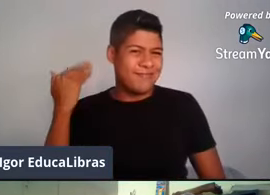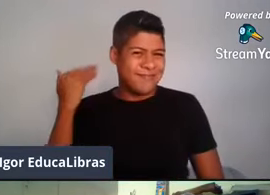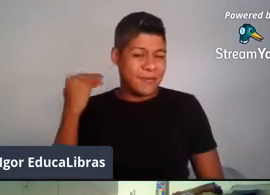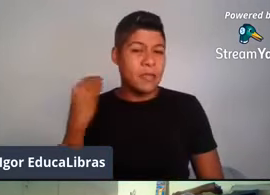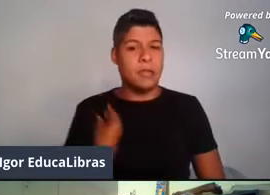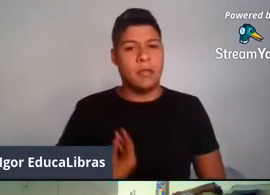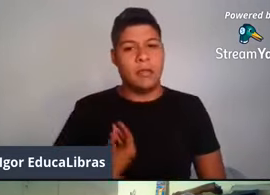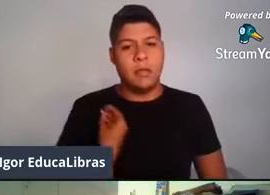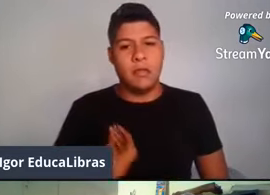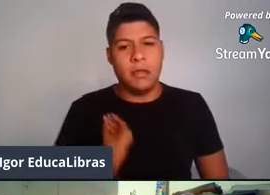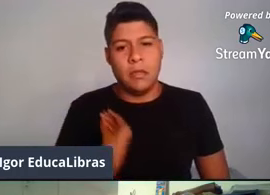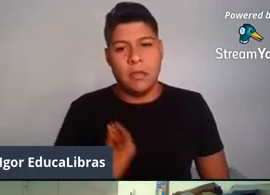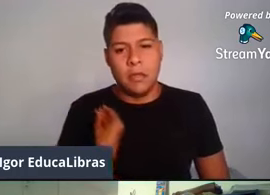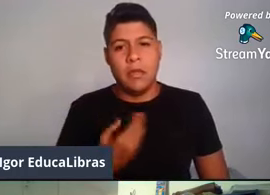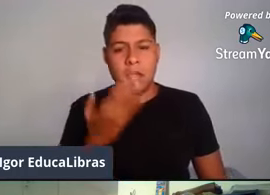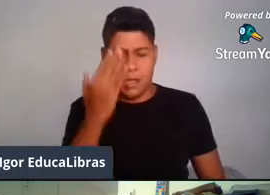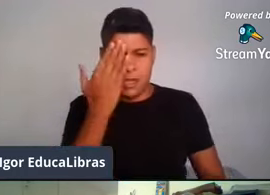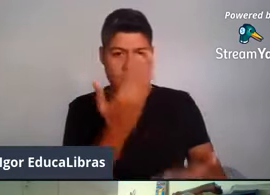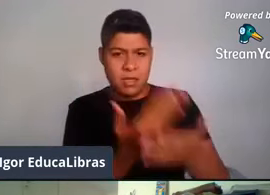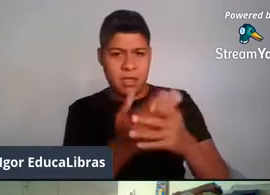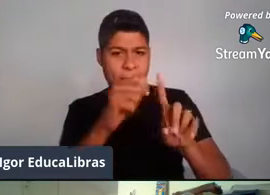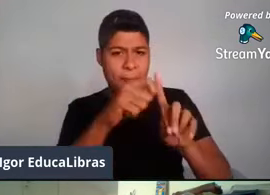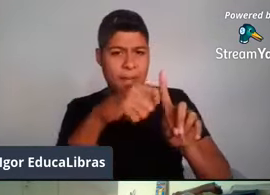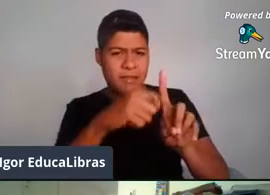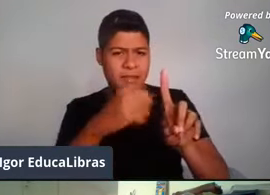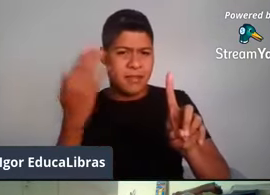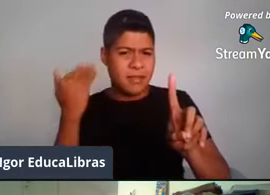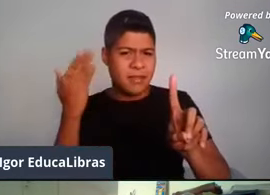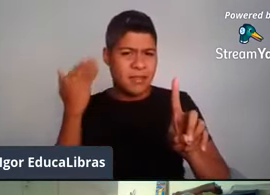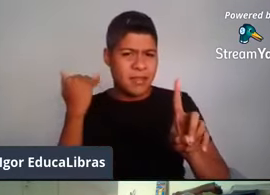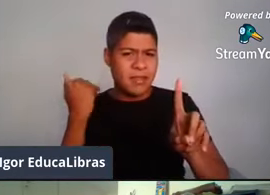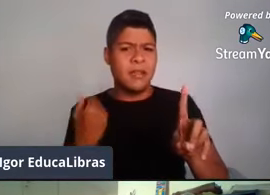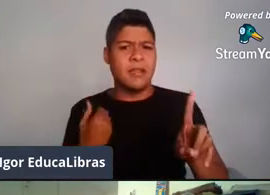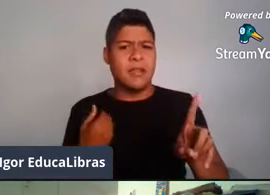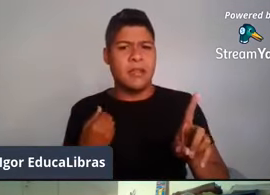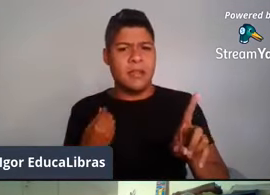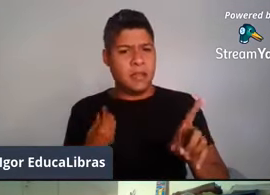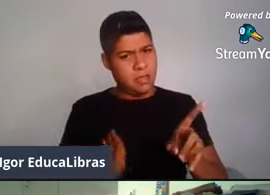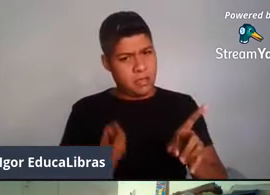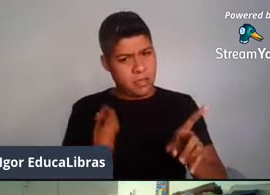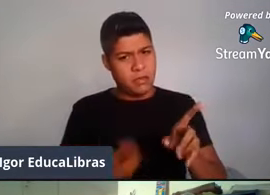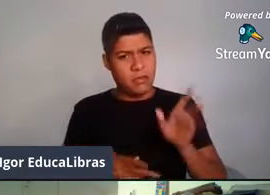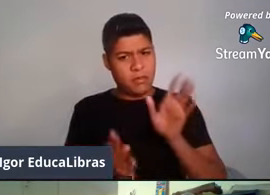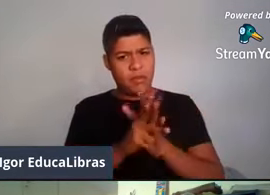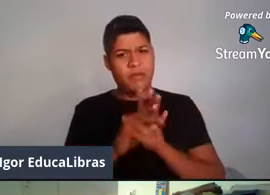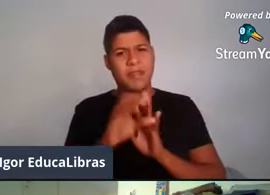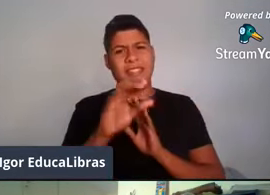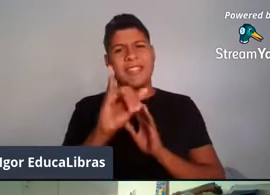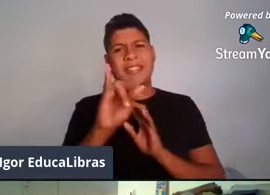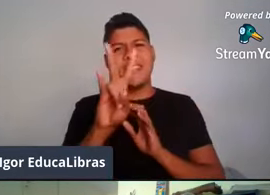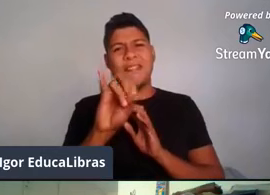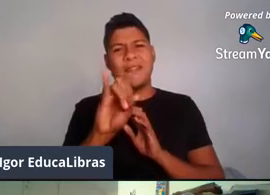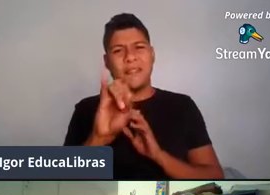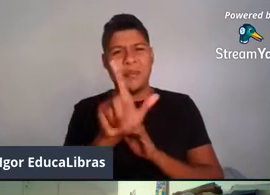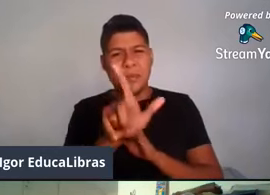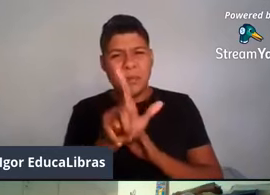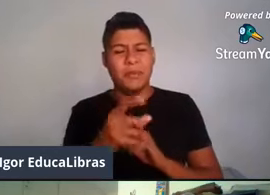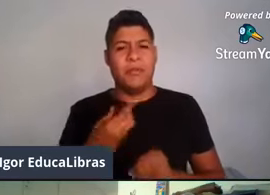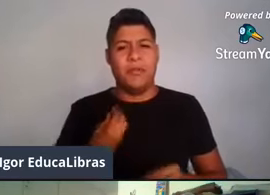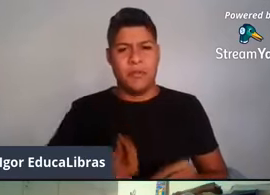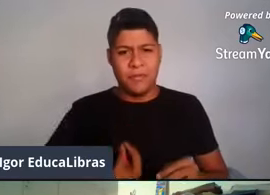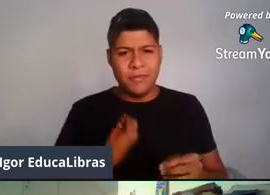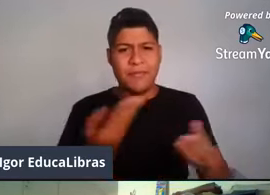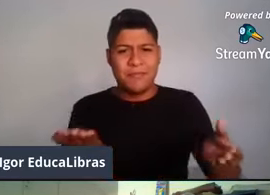que daqui a uns meses eu deva voltar a atuar na área civil, e aí sim atuar nos